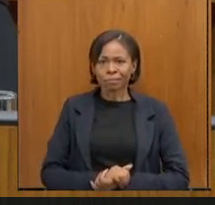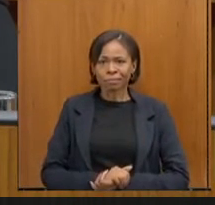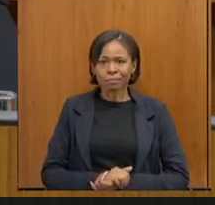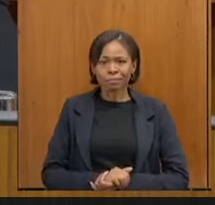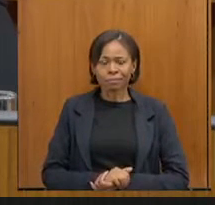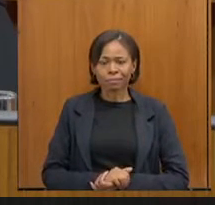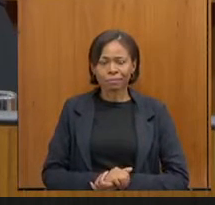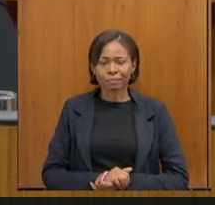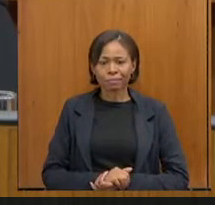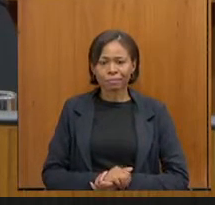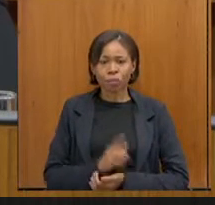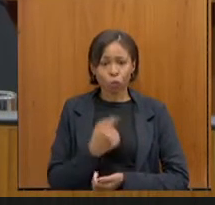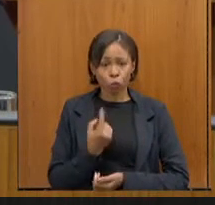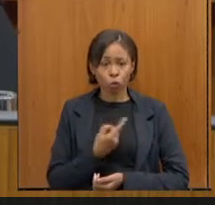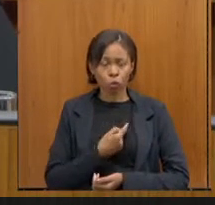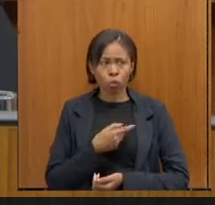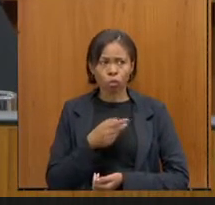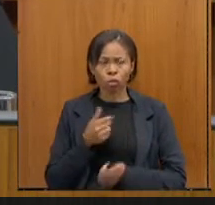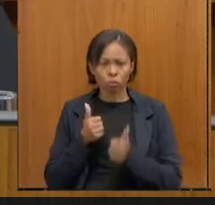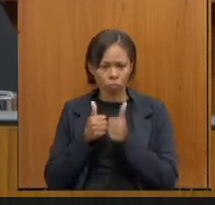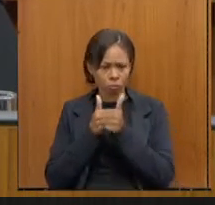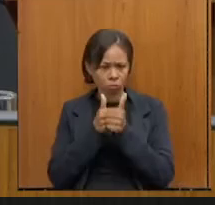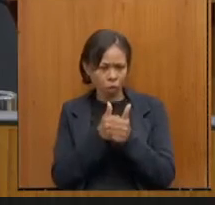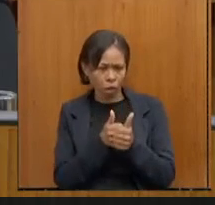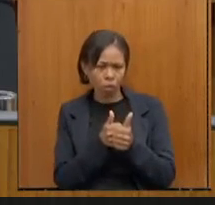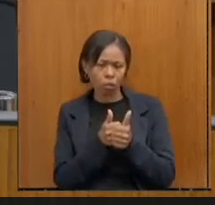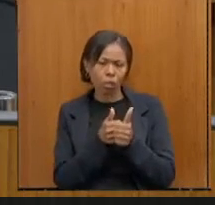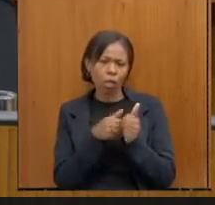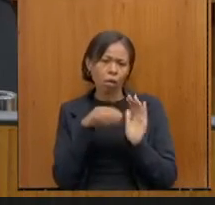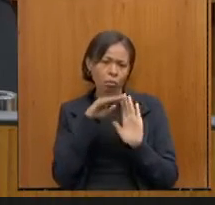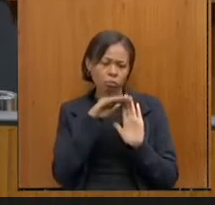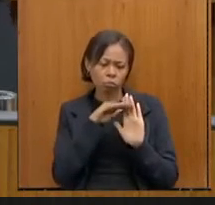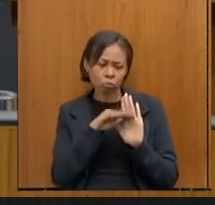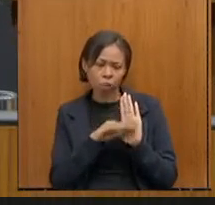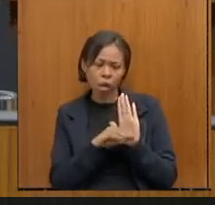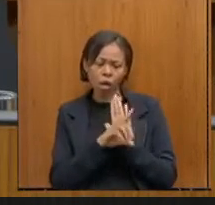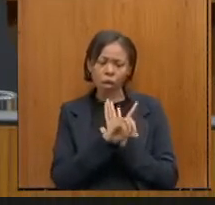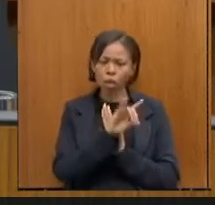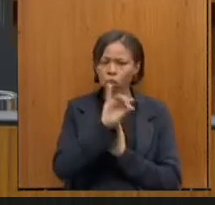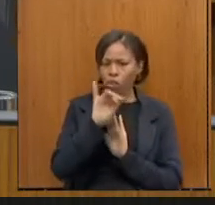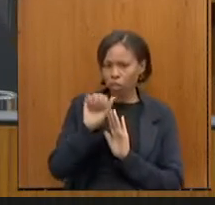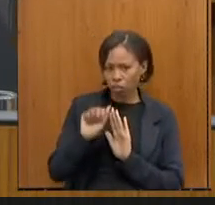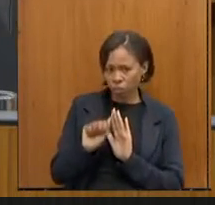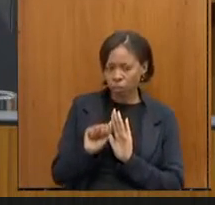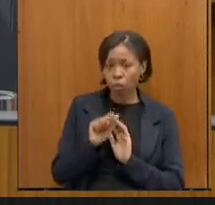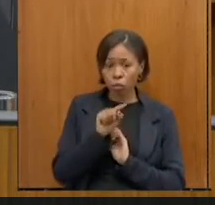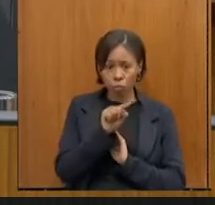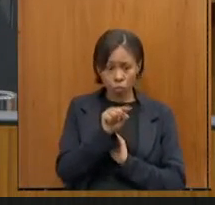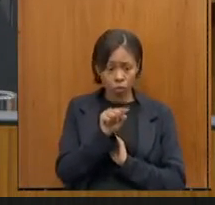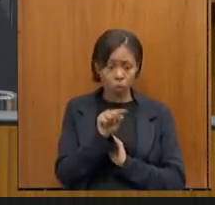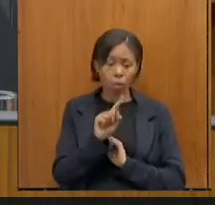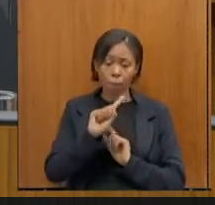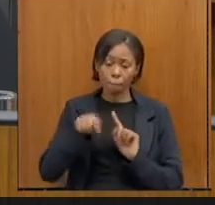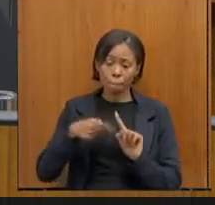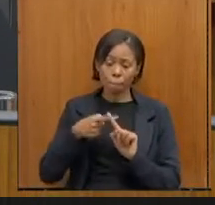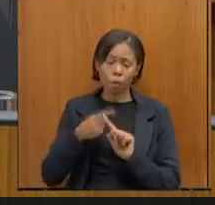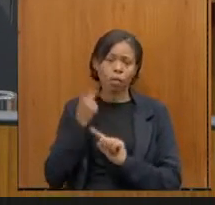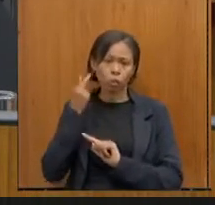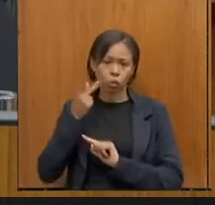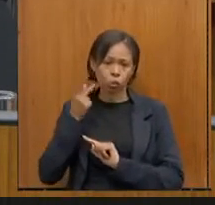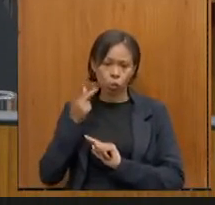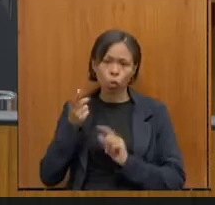nós estamos acompanhando né estas agendas fica o senhor de todos os parlamentares da casa é